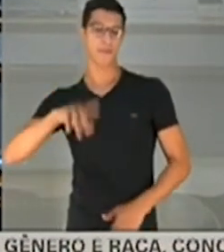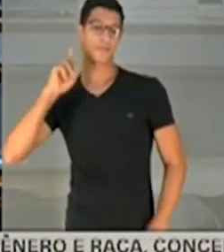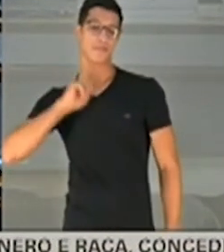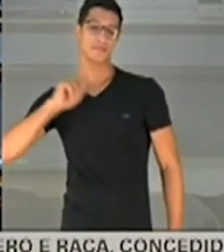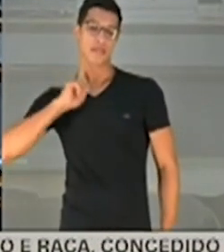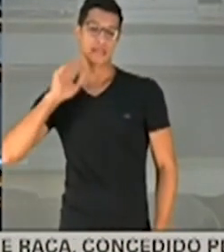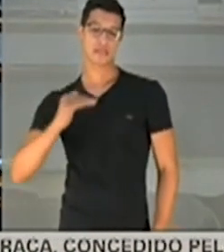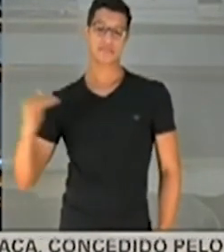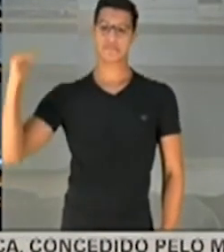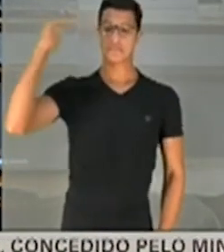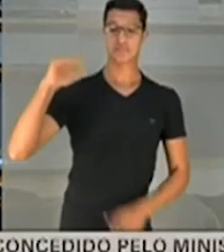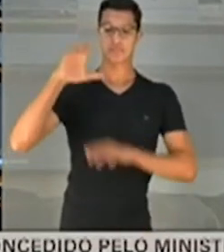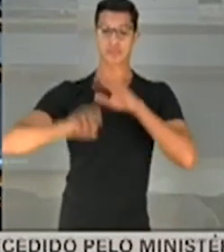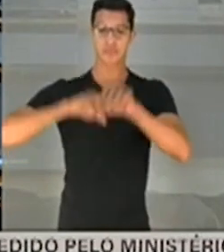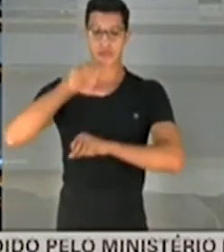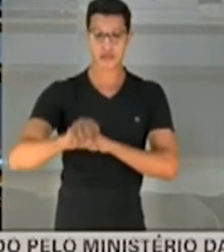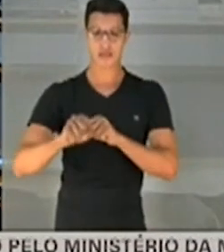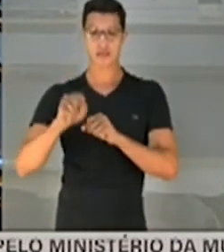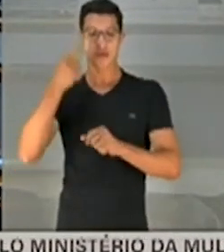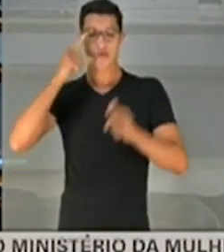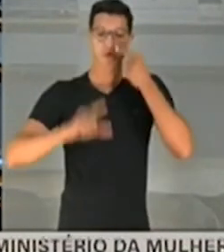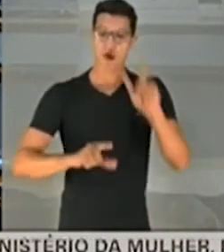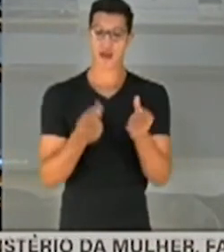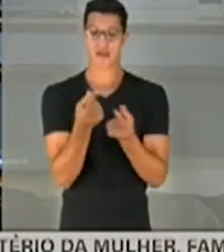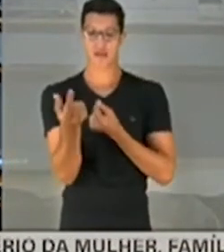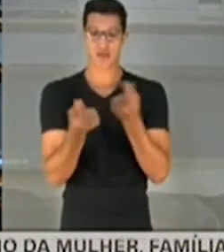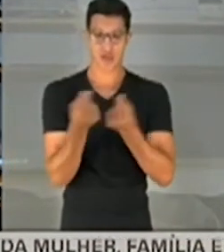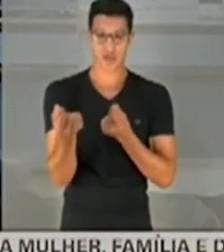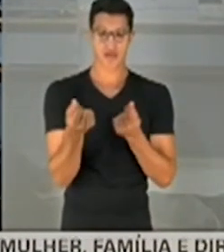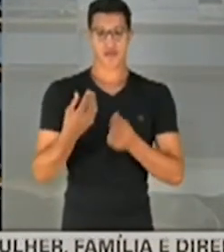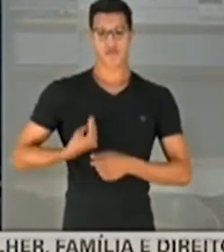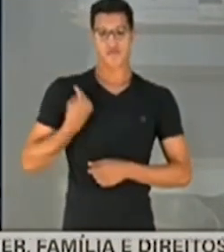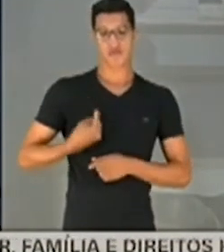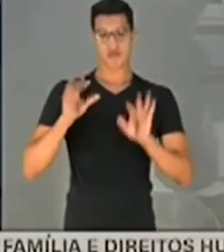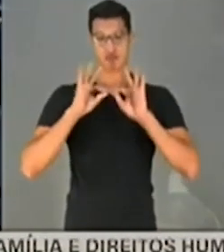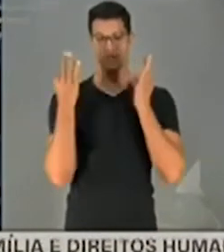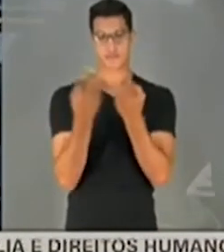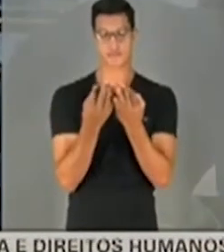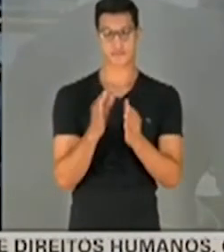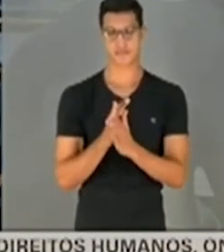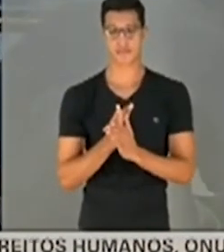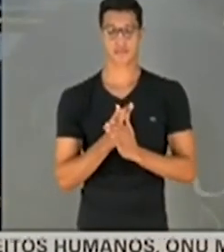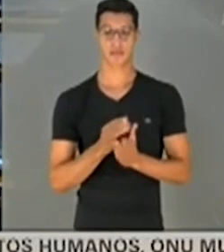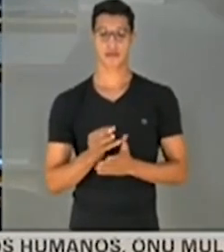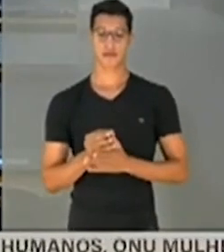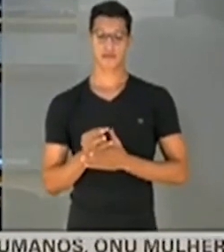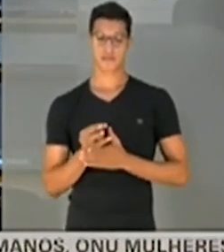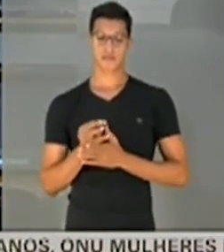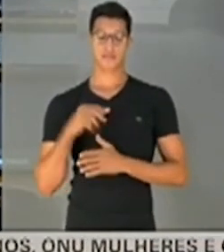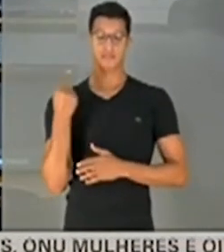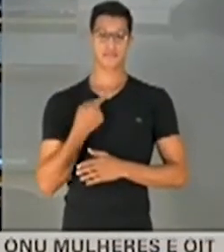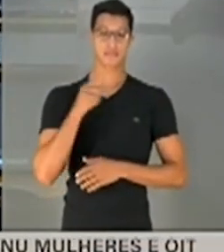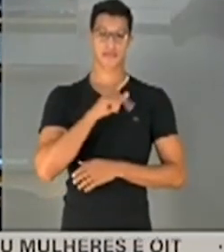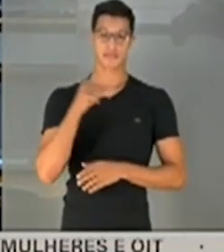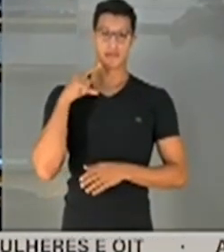Gerais, buscando ganhar algum dinheiro, a sobrevivência da sua família, vamos dizer assim, tenha chegado